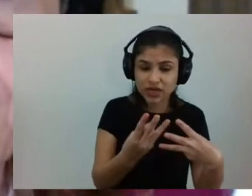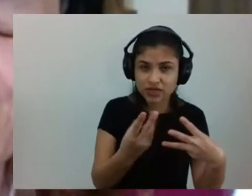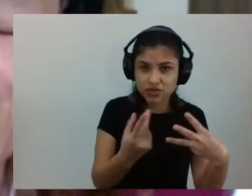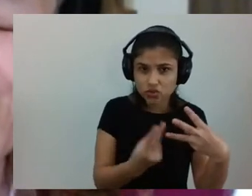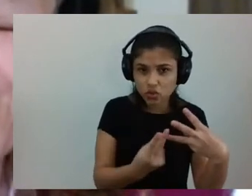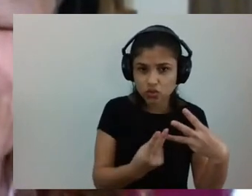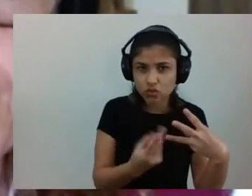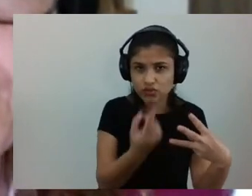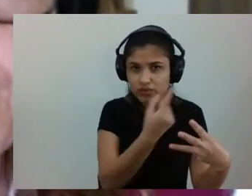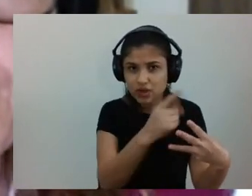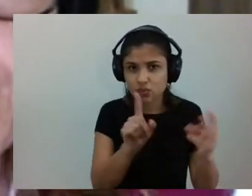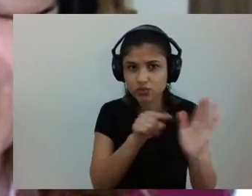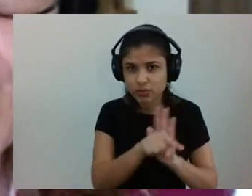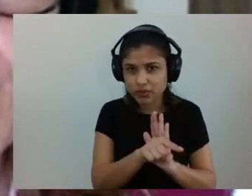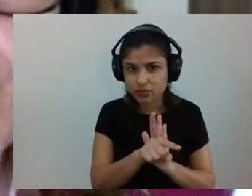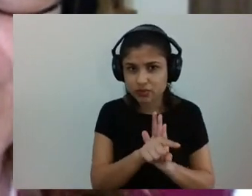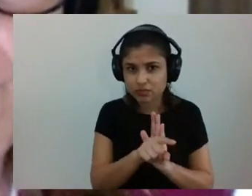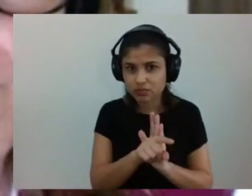bloco.